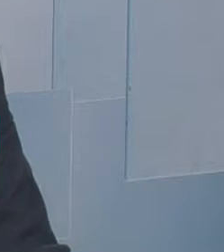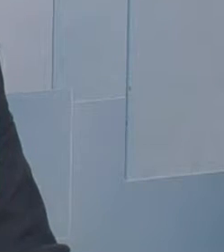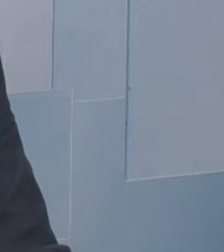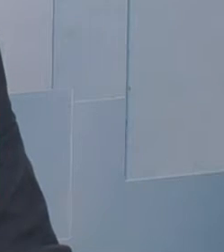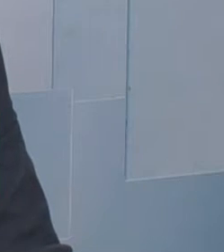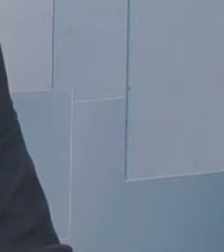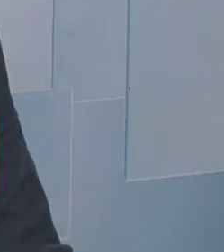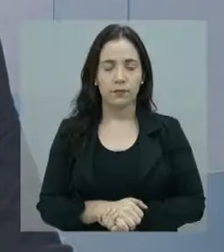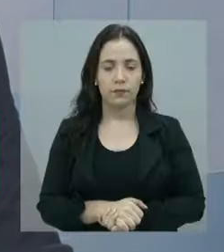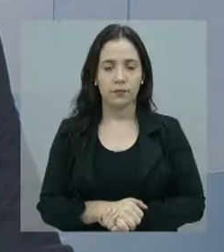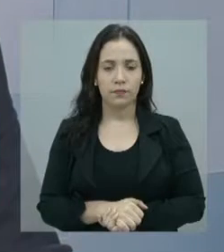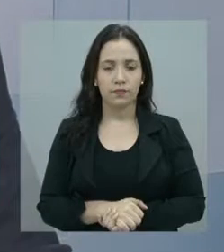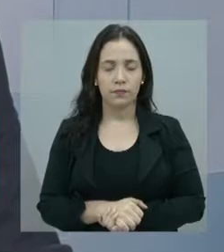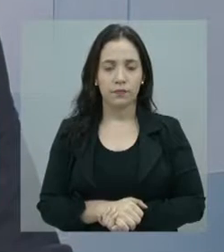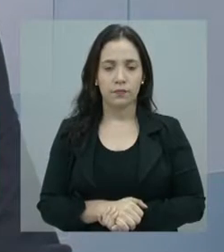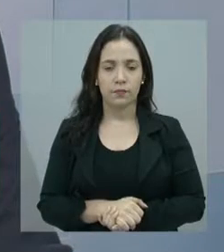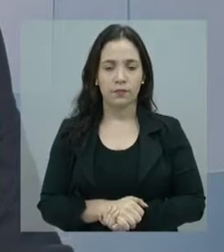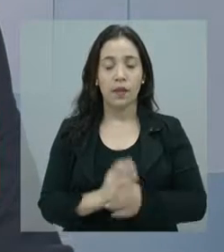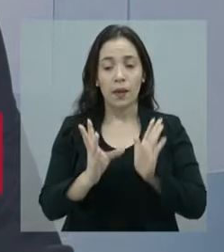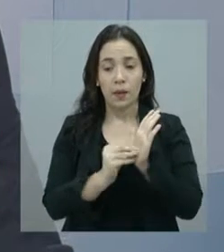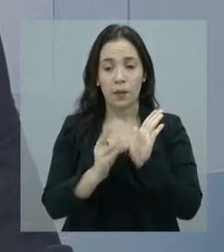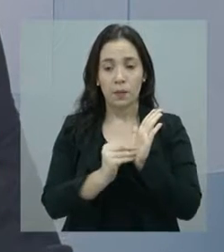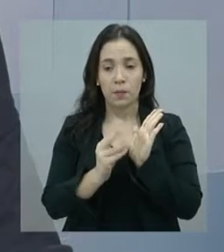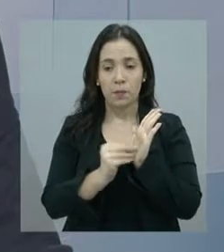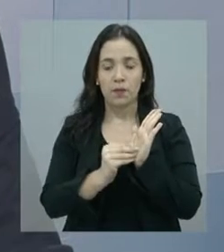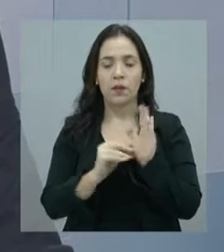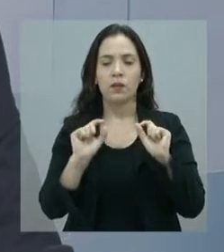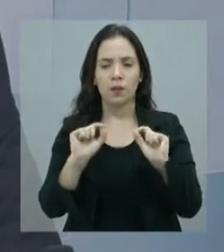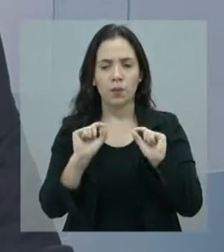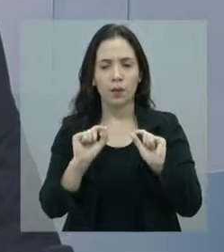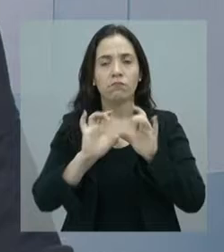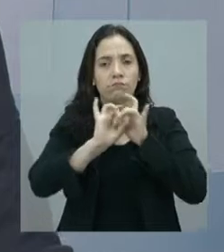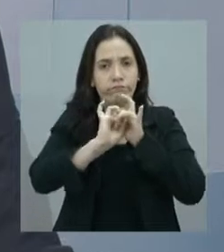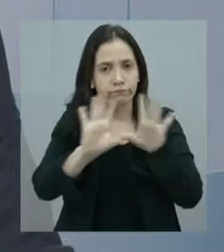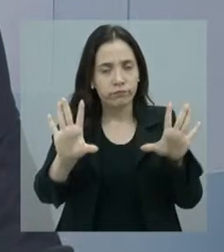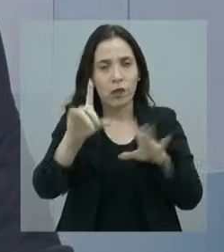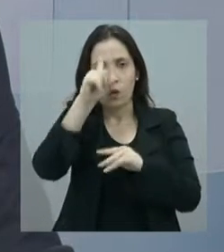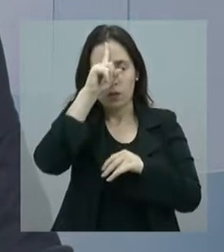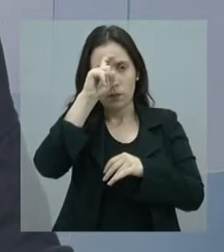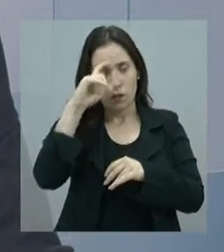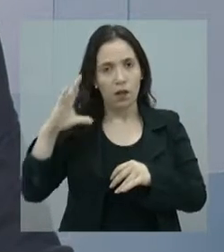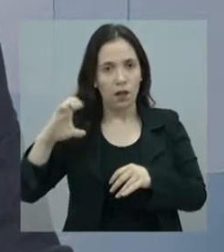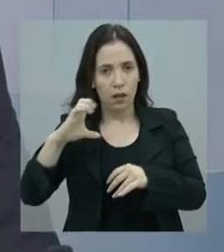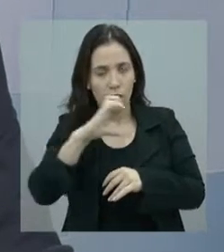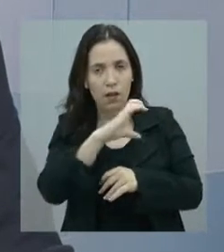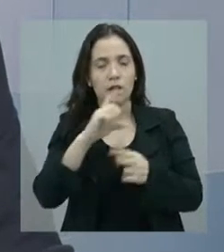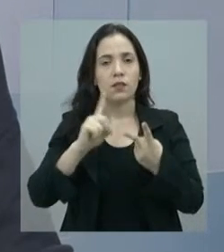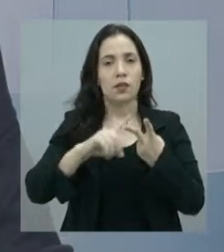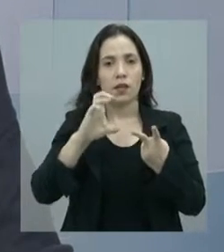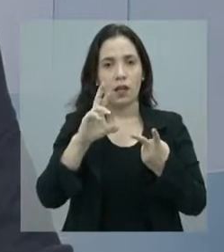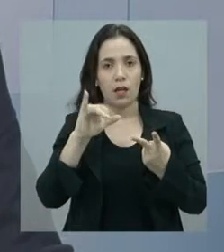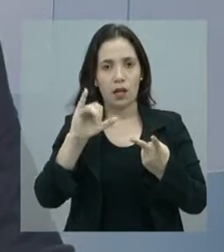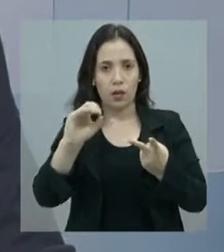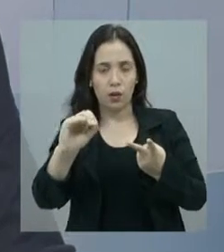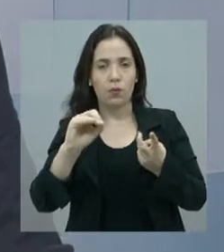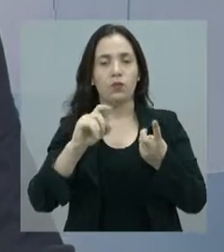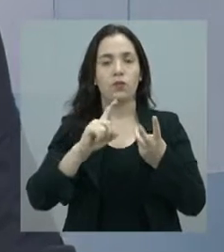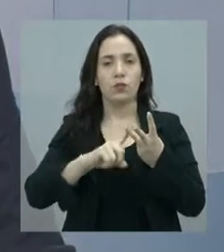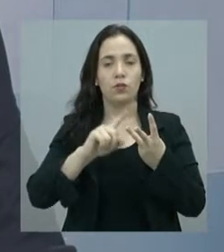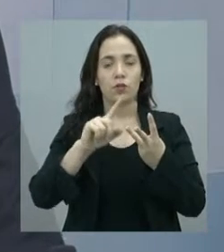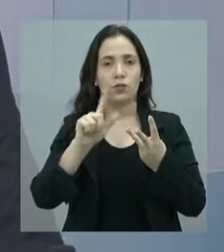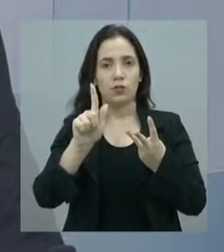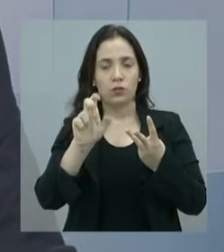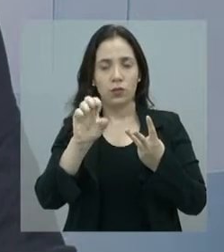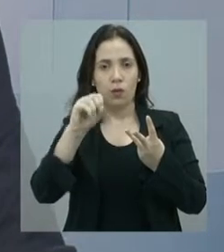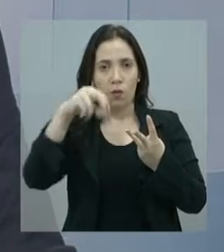deputados, 38 deputados, uma emenda de bancada que permite que o Hospital do Câncer, o CRIO GEON, aqui em Fortaleza, possam